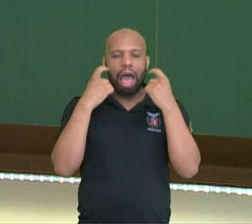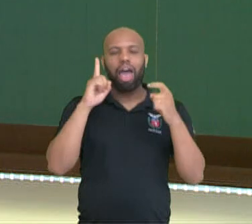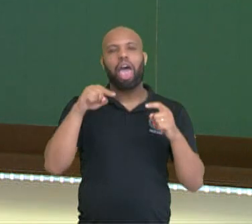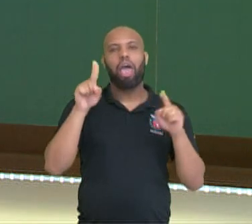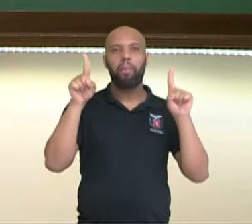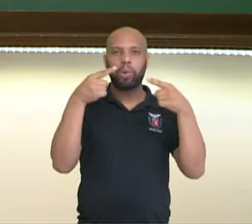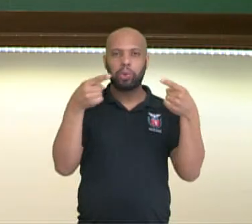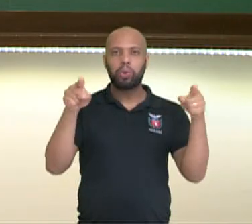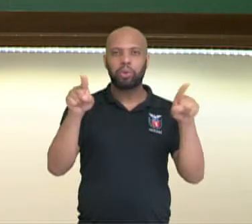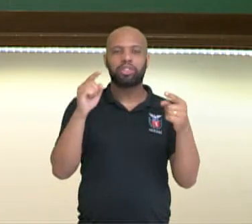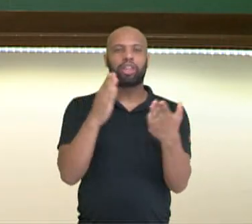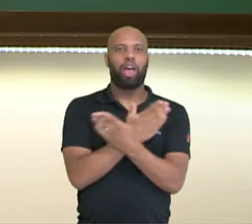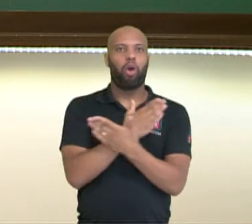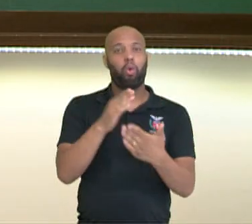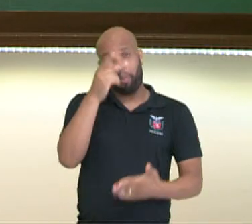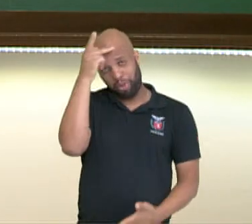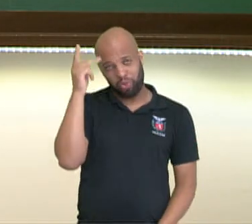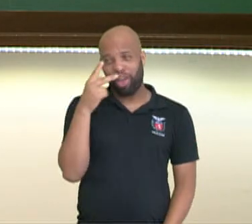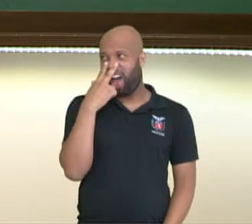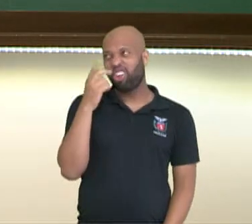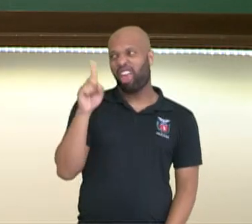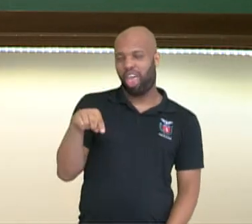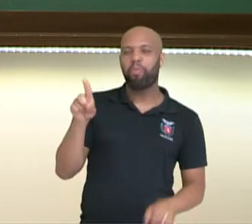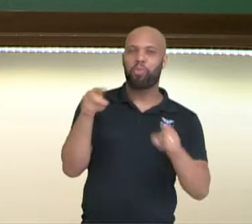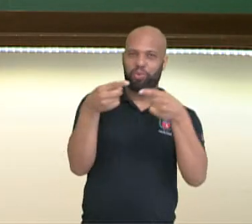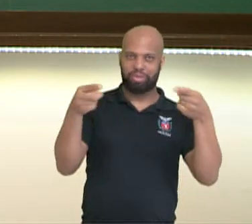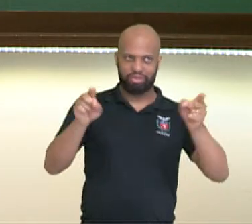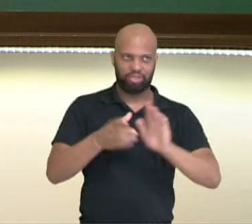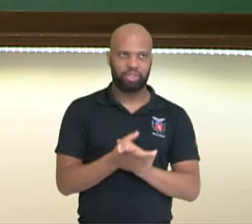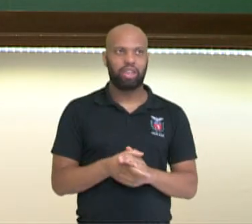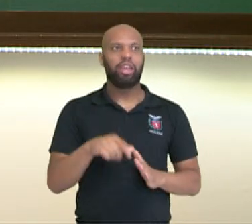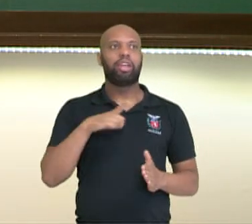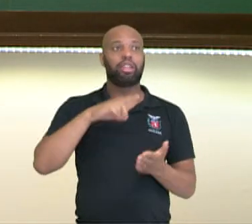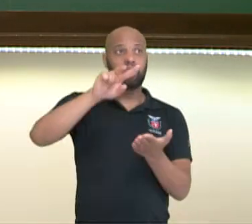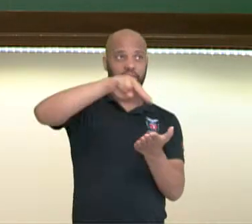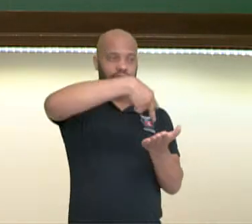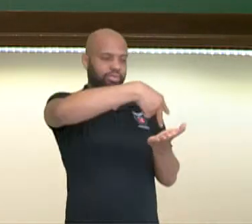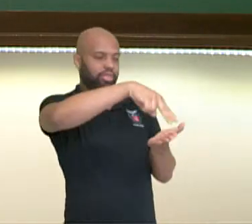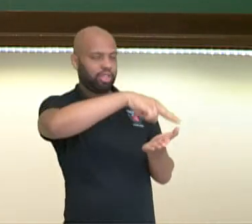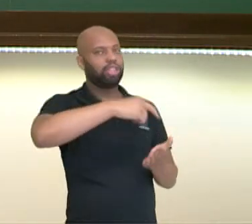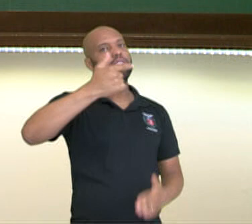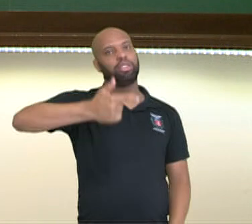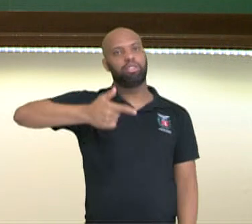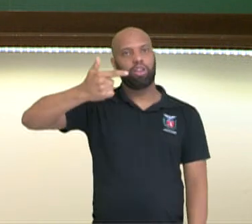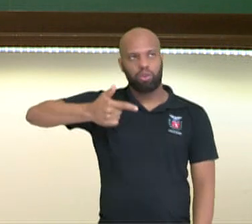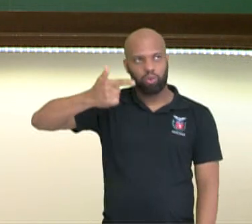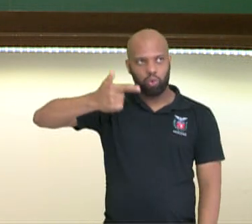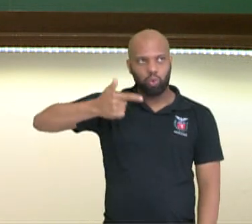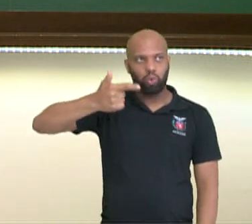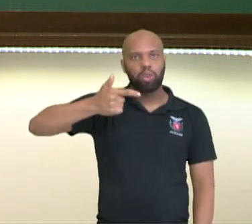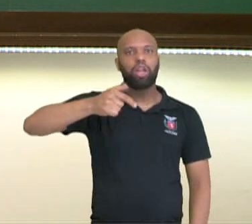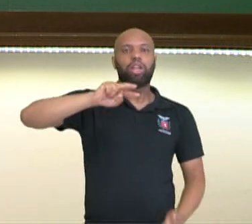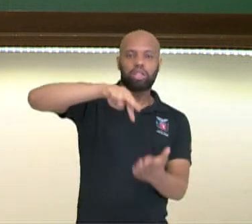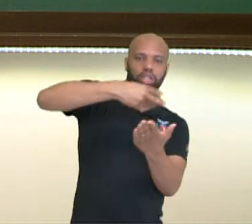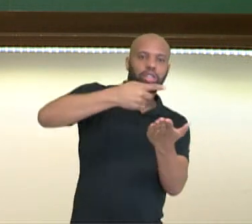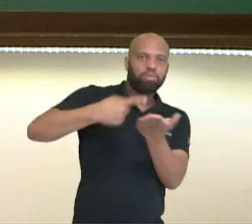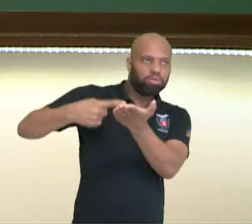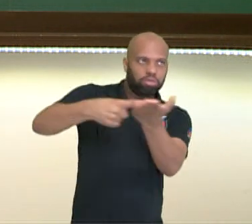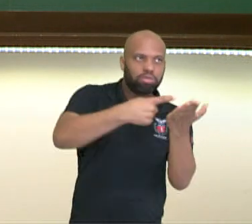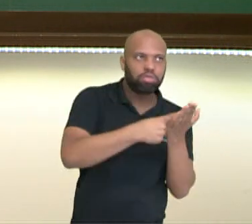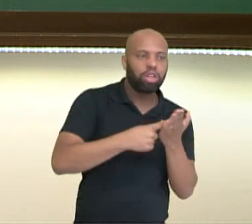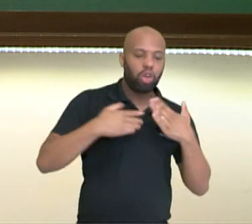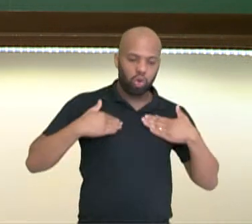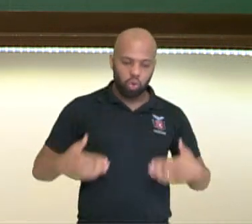para o ouvido de alguns, né, pessoal? Então vamos lá, a gente tem a dança, que é a segunda, a dança, a coreografia, o corpo